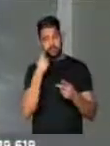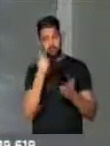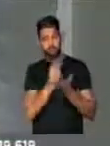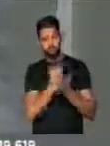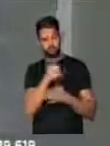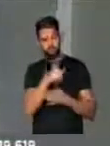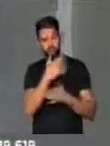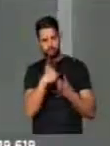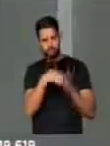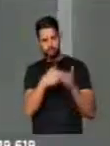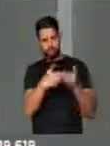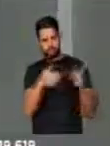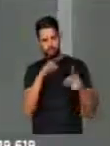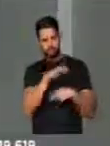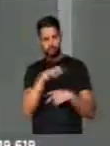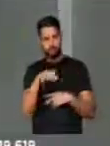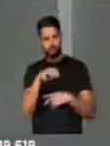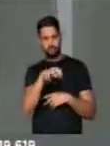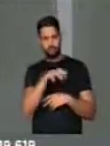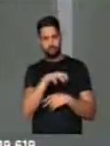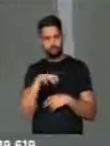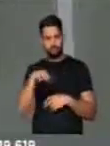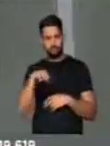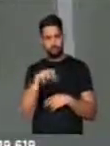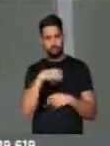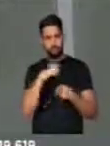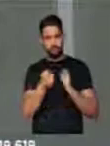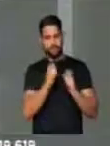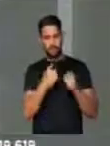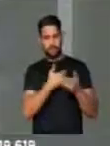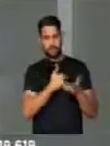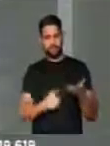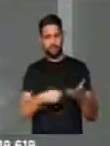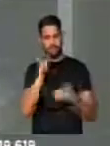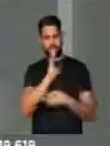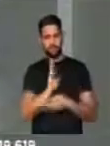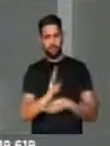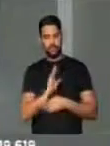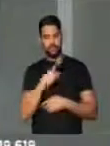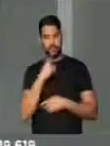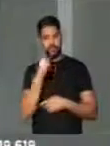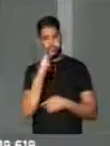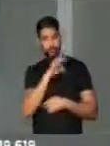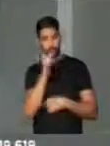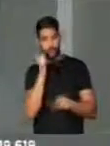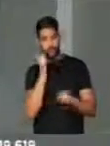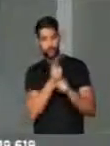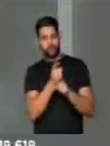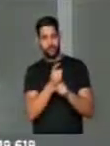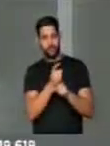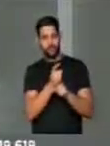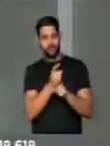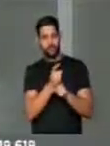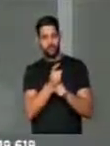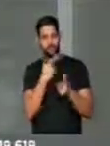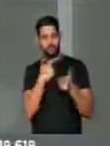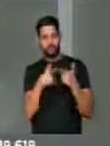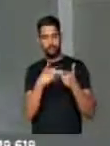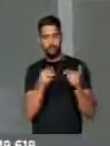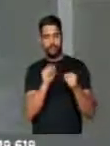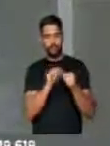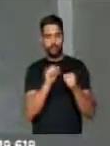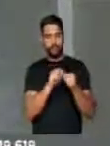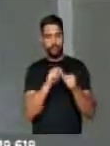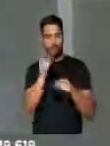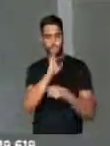permear todos os setores da administração pública brasileira, você vai encontrar exatamente os percalços que